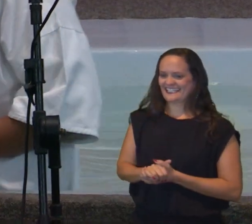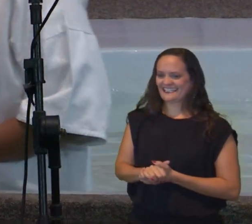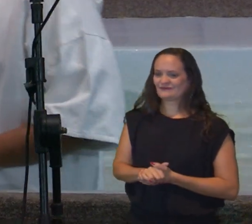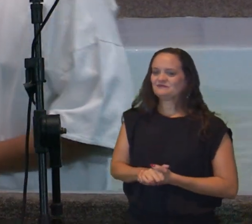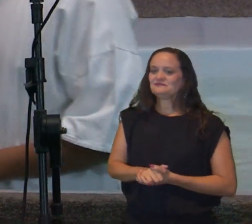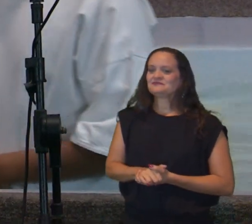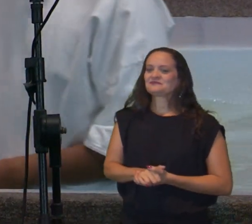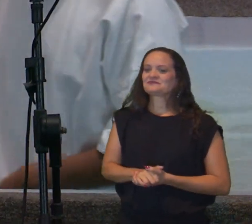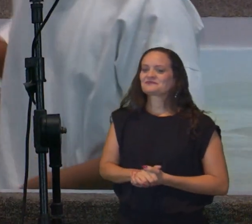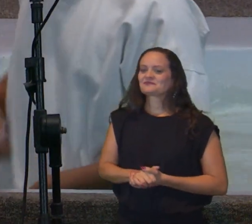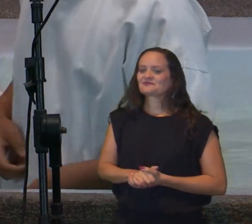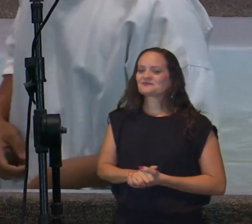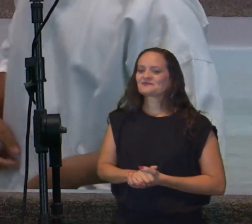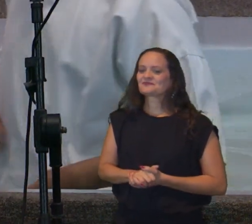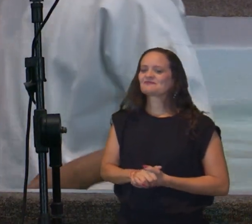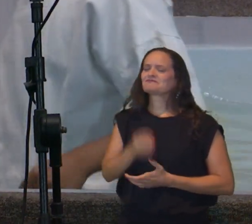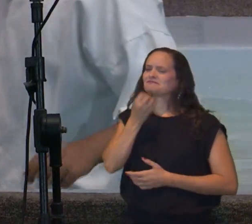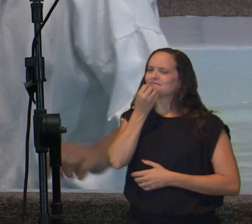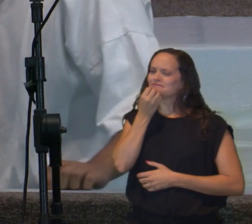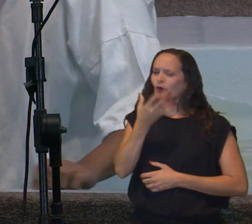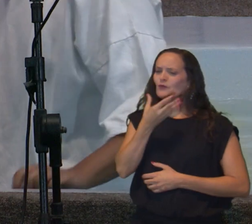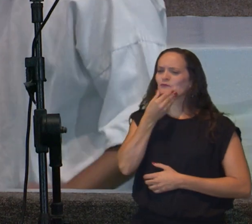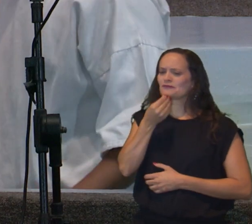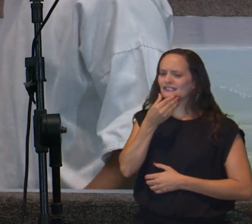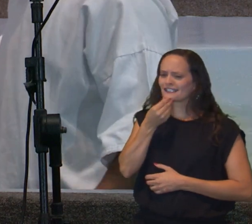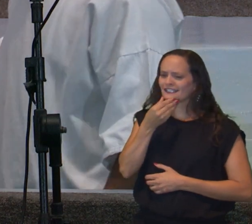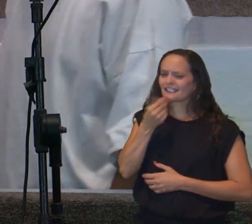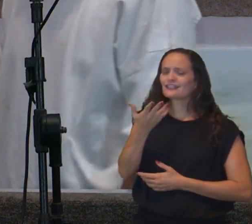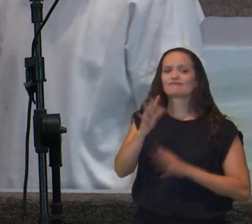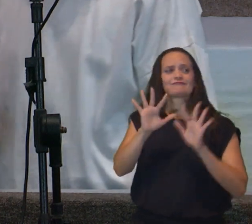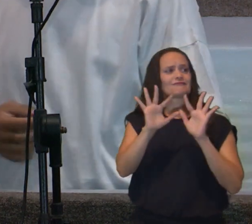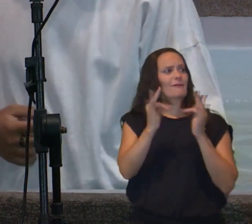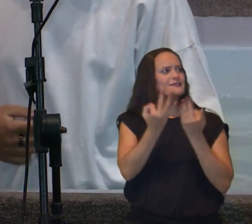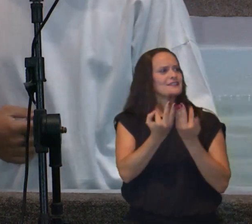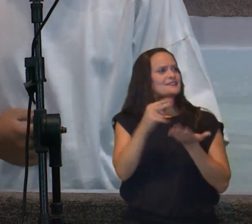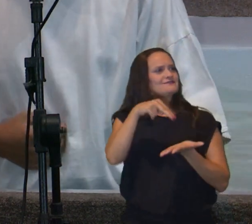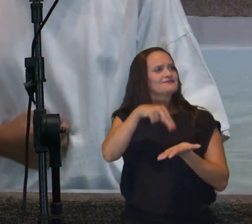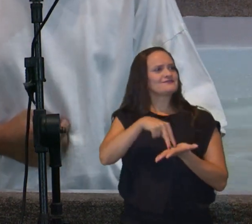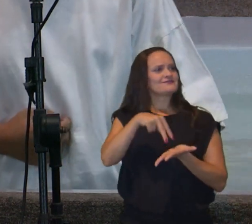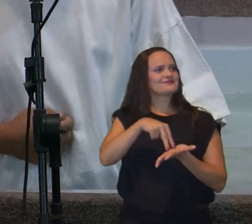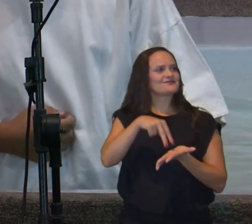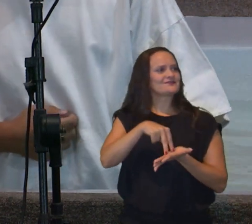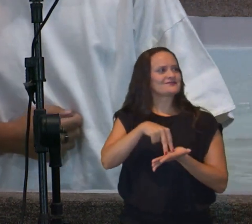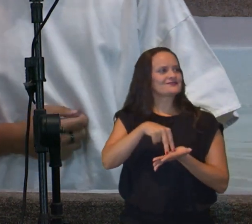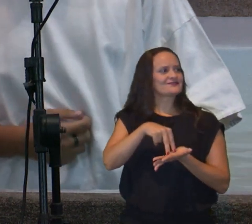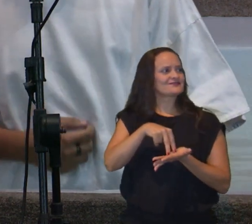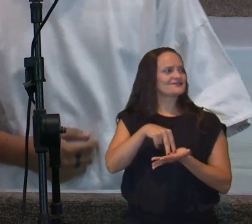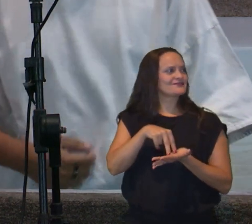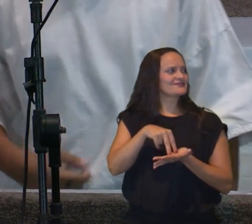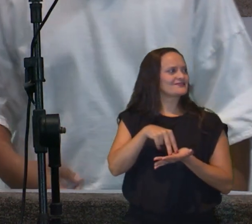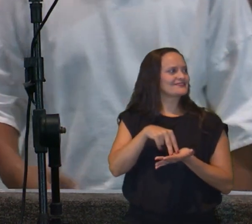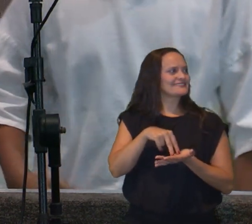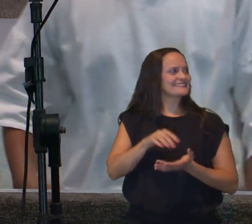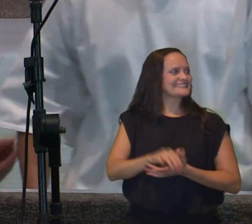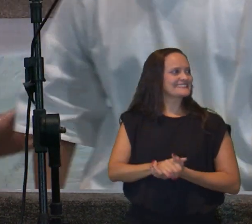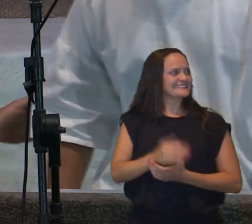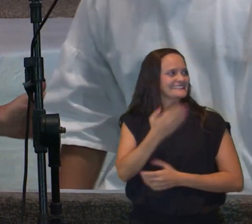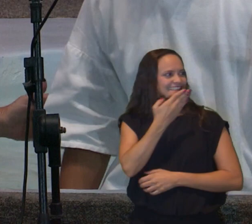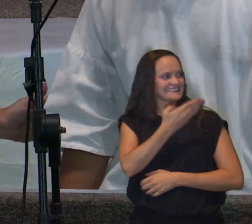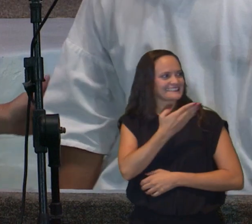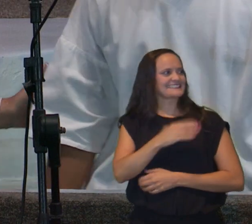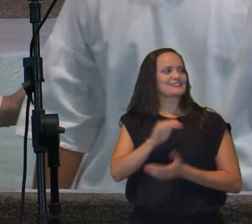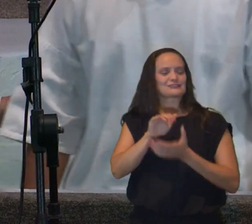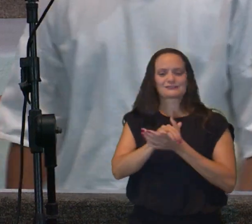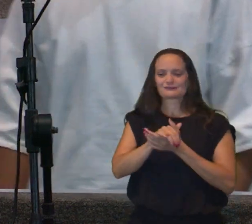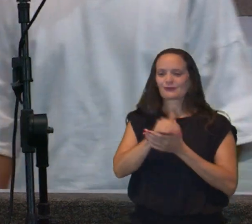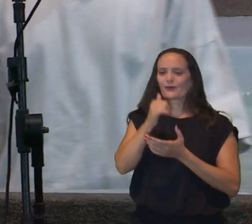Batista. Bom menino, está aqui com seus pais. Por favor, Túlio, fique de pé juntamente com a sua